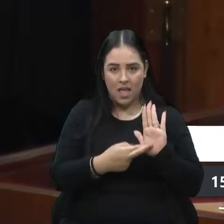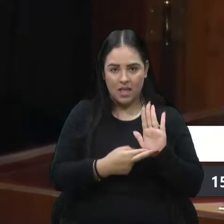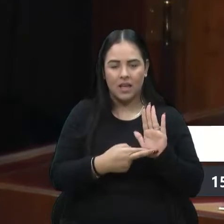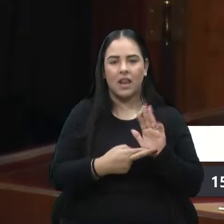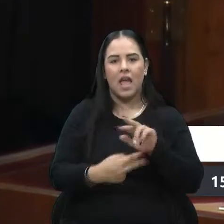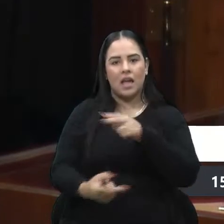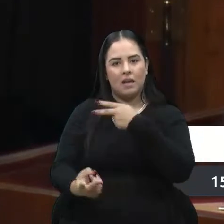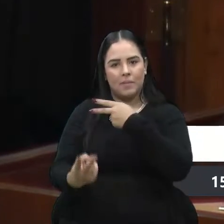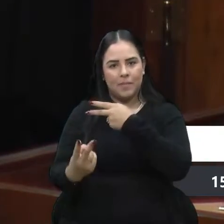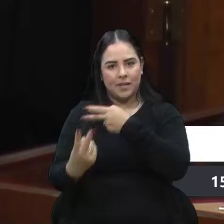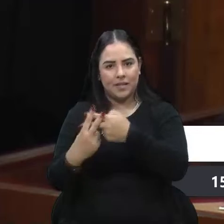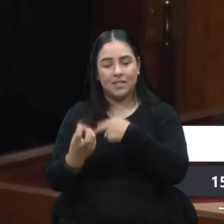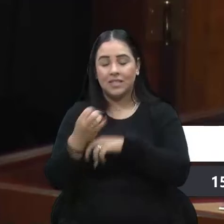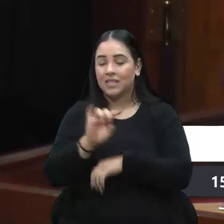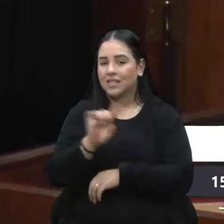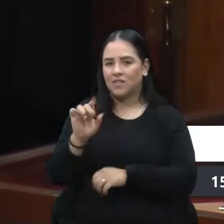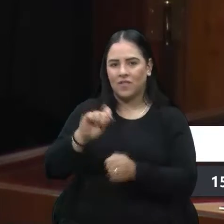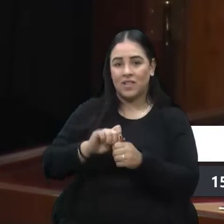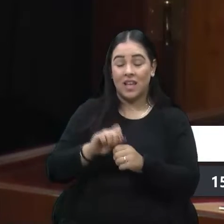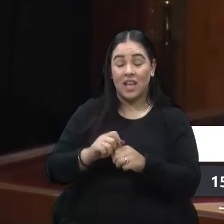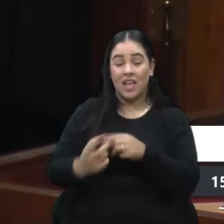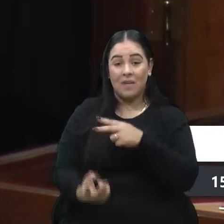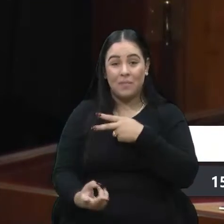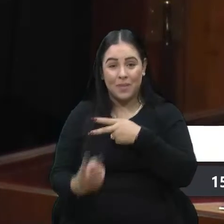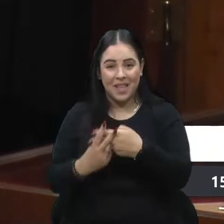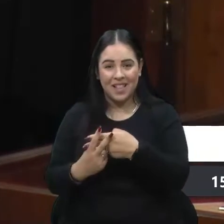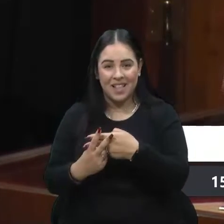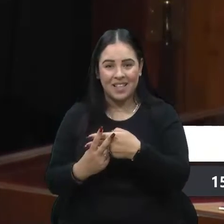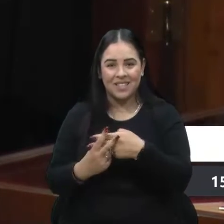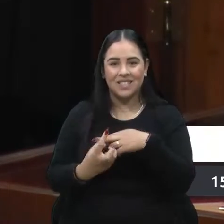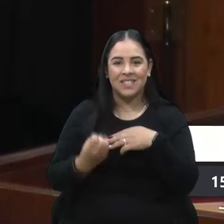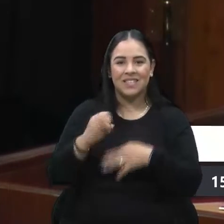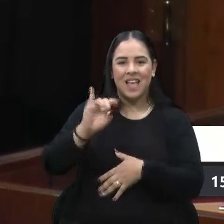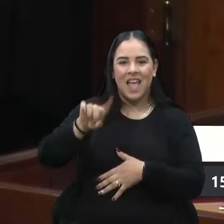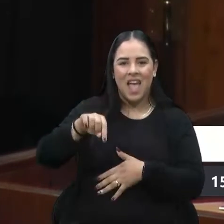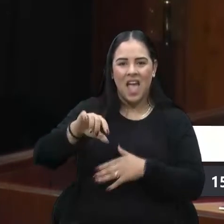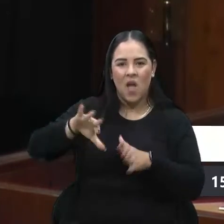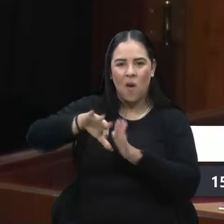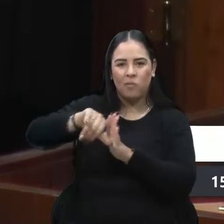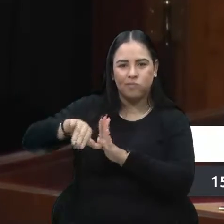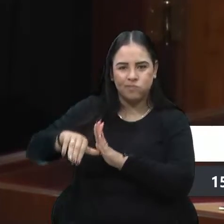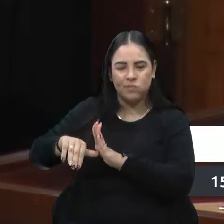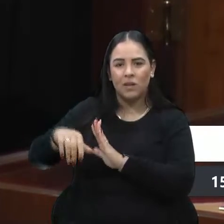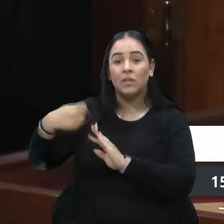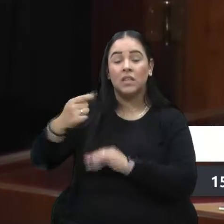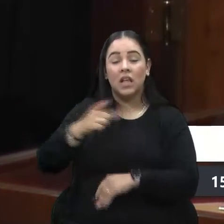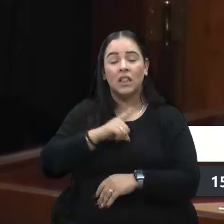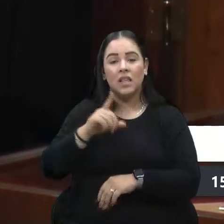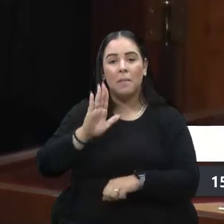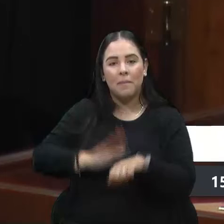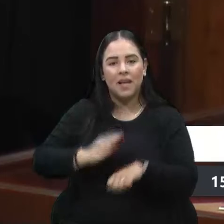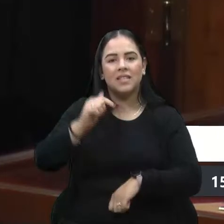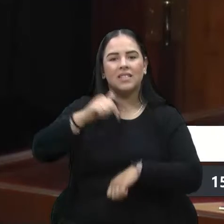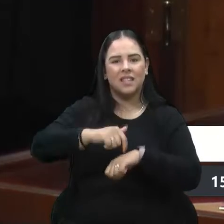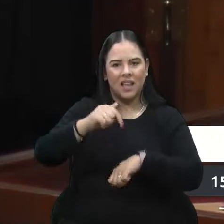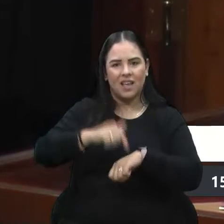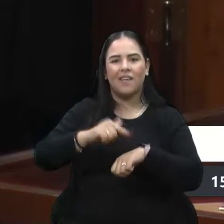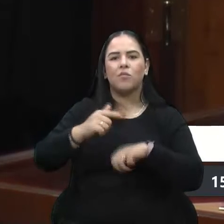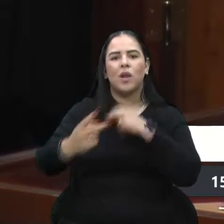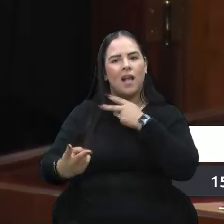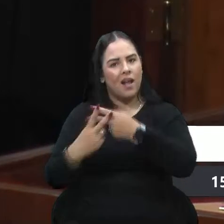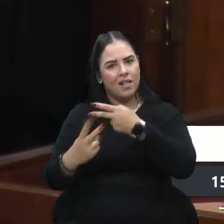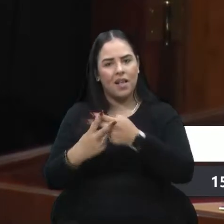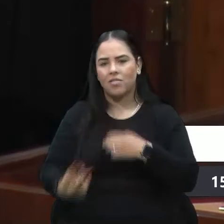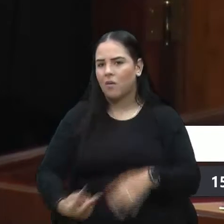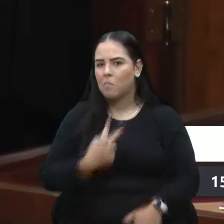não cumpre, pena para quem é bandido. Mas para quem é bandido tem que ter penas mais altas, sim. Não pode andar armado.